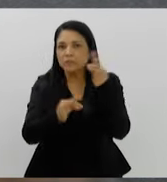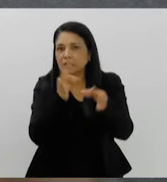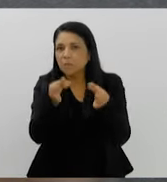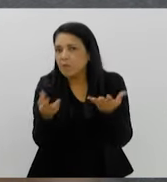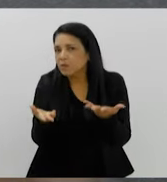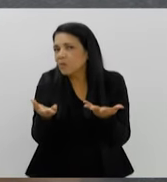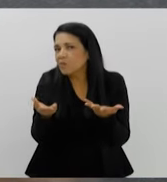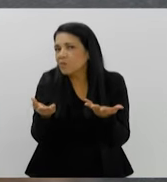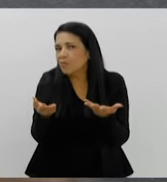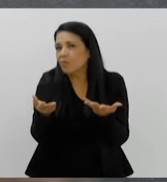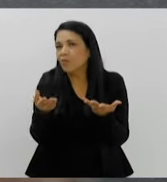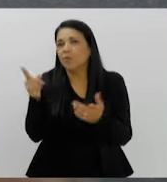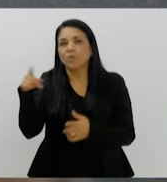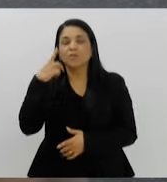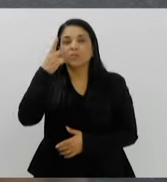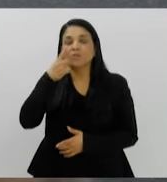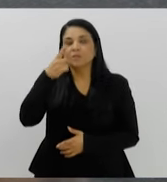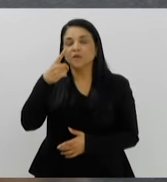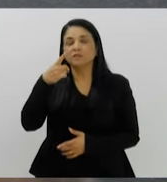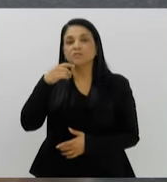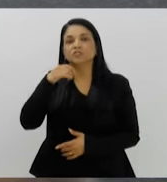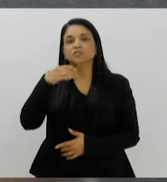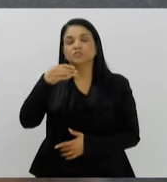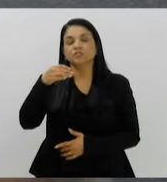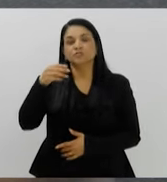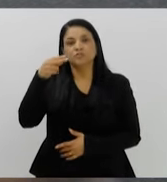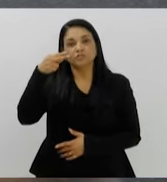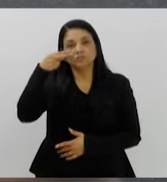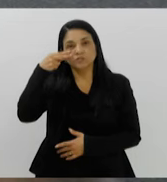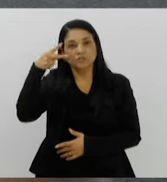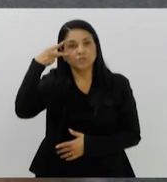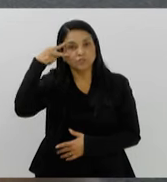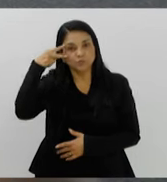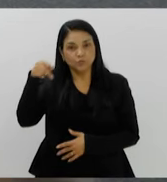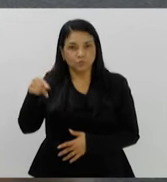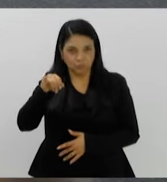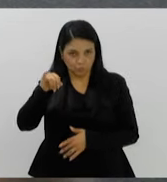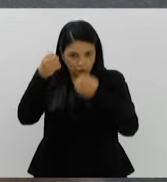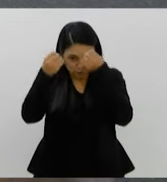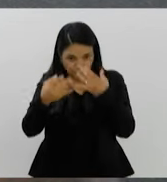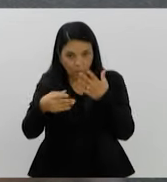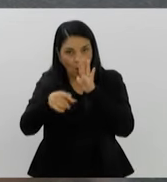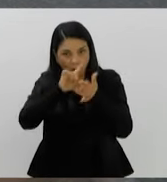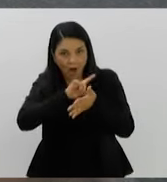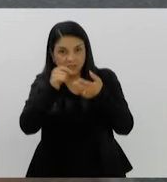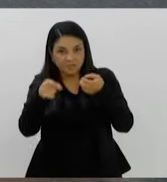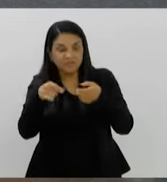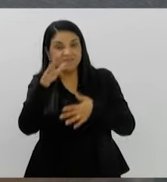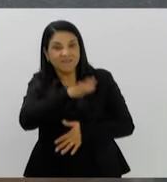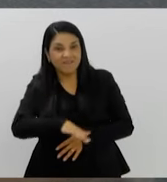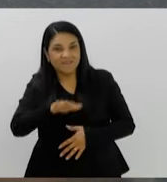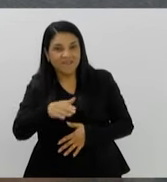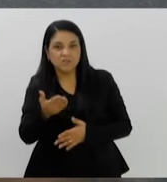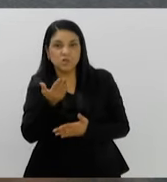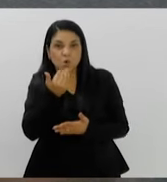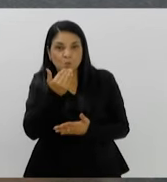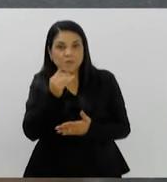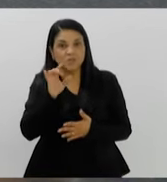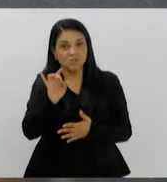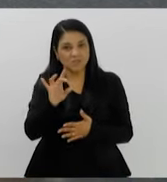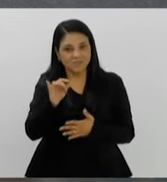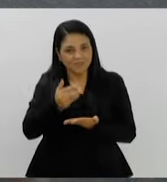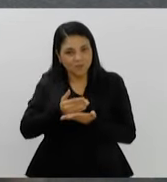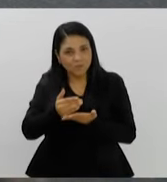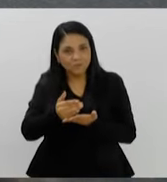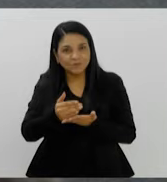como falou a deputada tia Ju aqui crianças estão regredindo crianças que estavam conseguindo comer sozinha já não consegue comer mais Isso